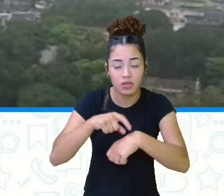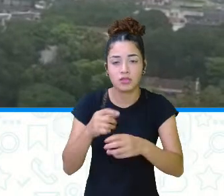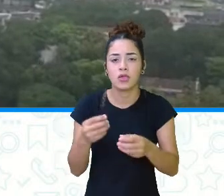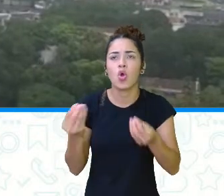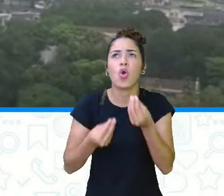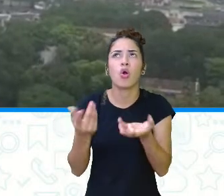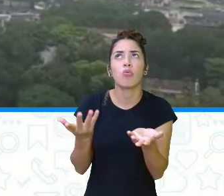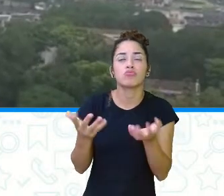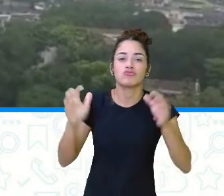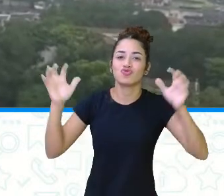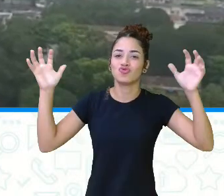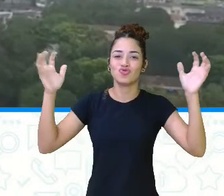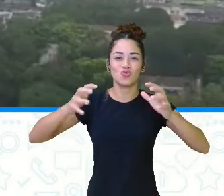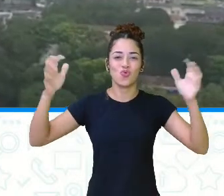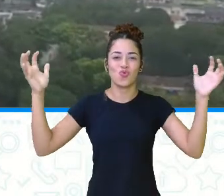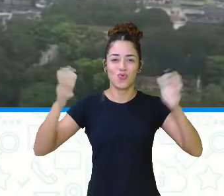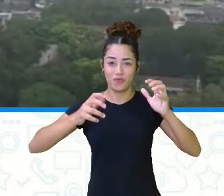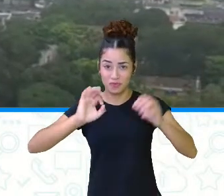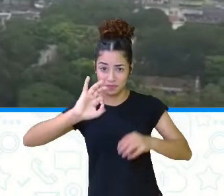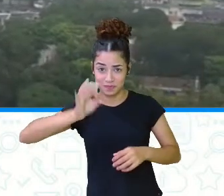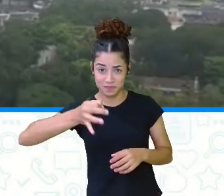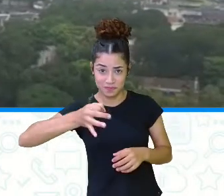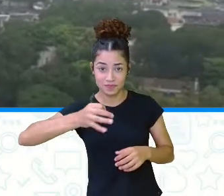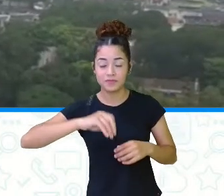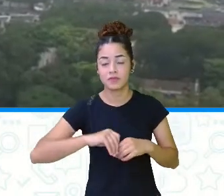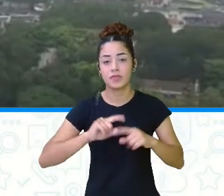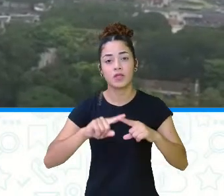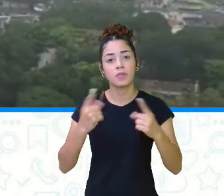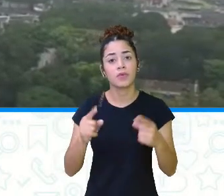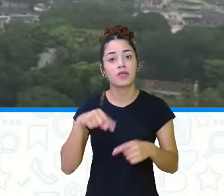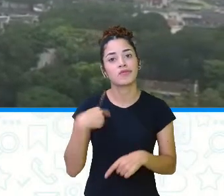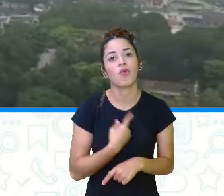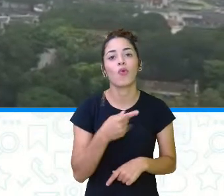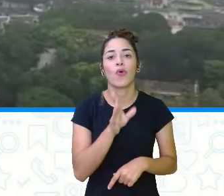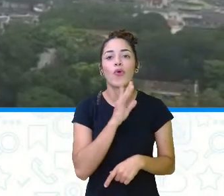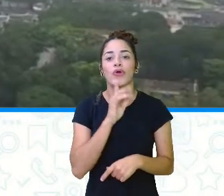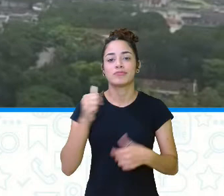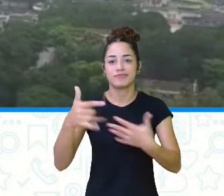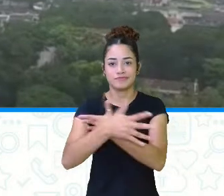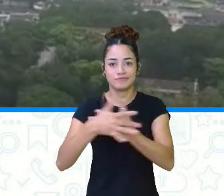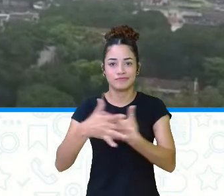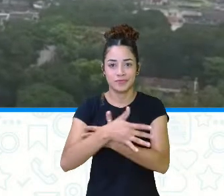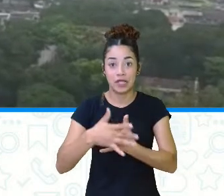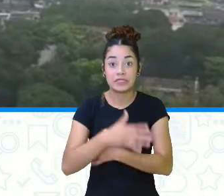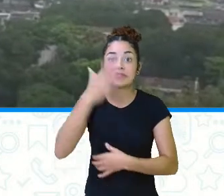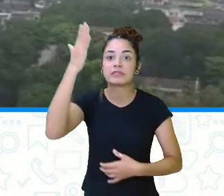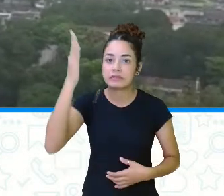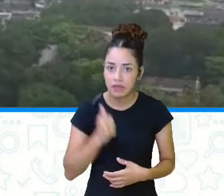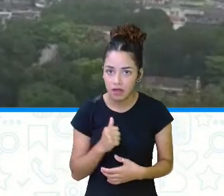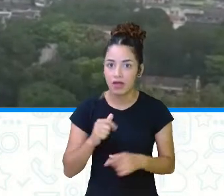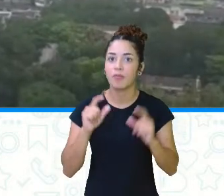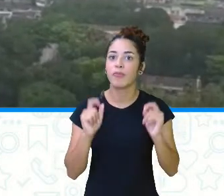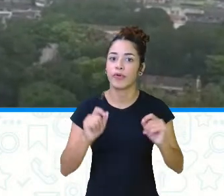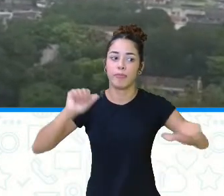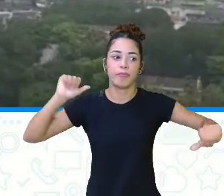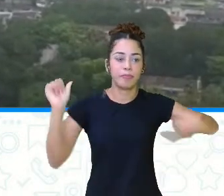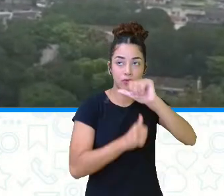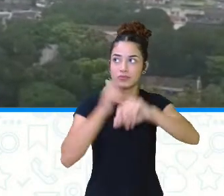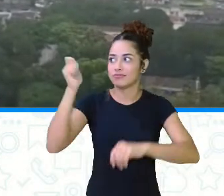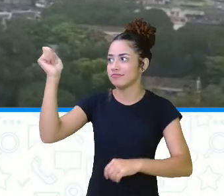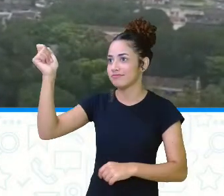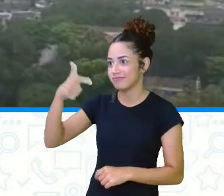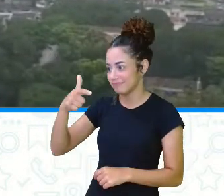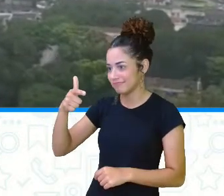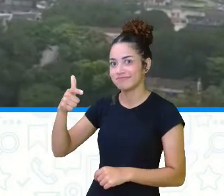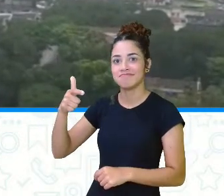quê? Está chuvoso, não é verdade? Mas a gente conhece a nossa cidade e sabe também que nesse mesmo dia ela pode estar ensolarado.